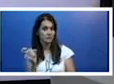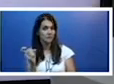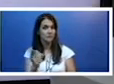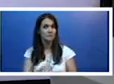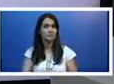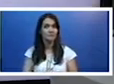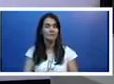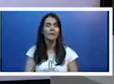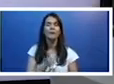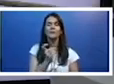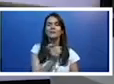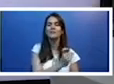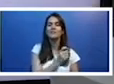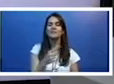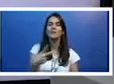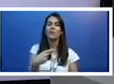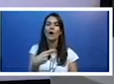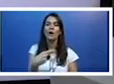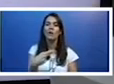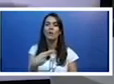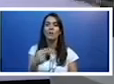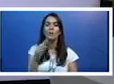x, 4,24.